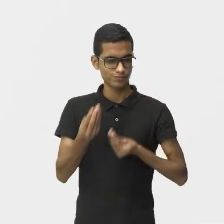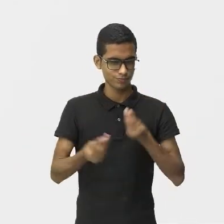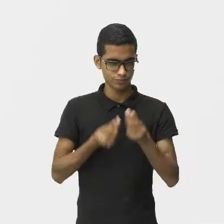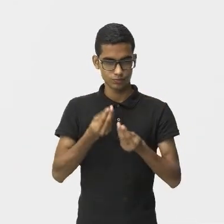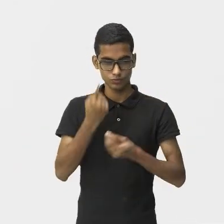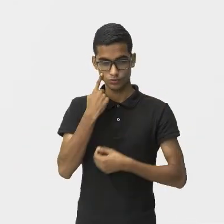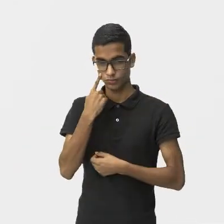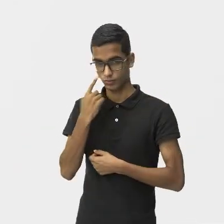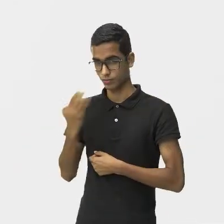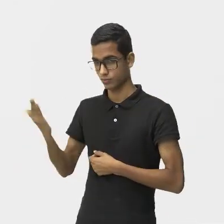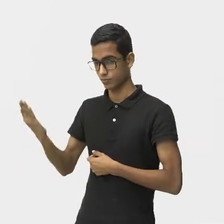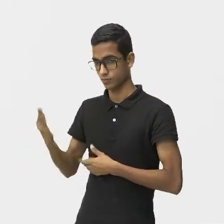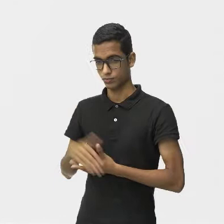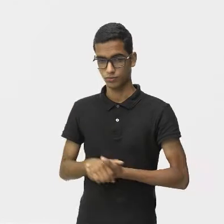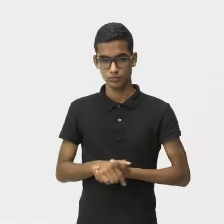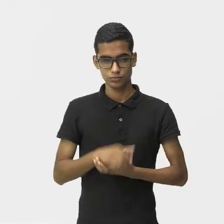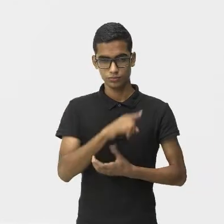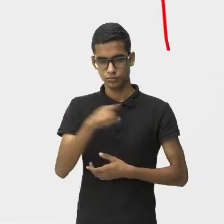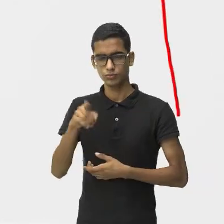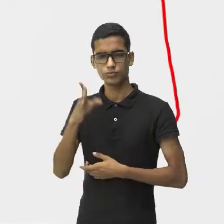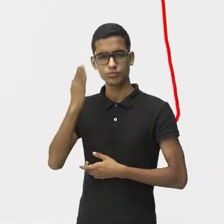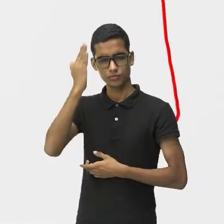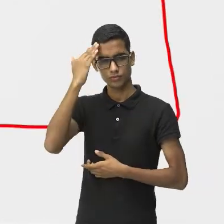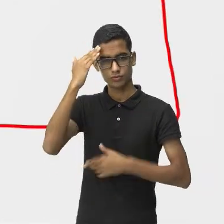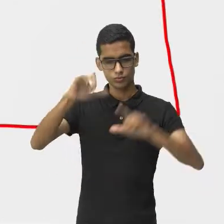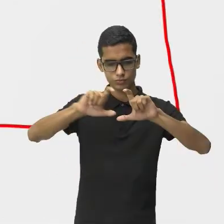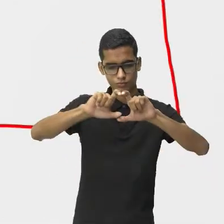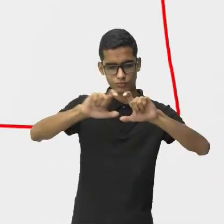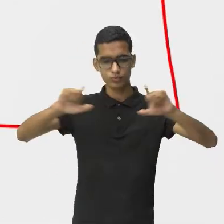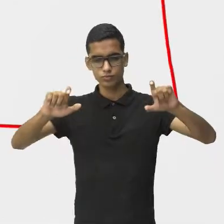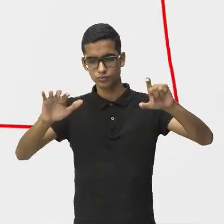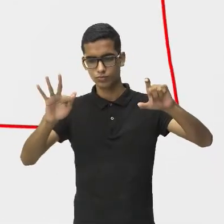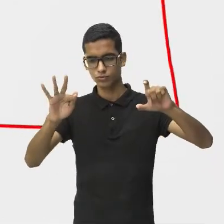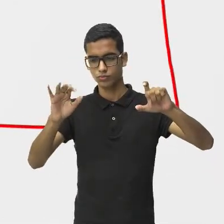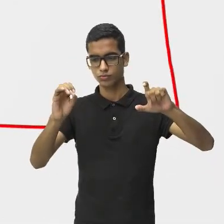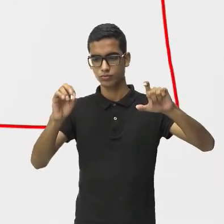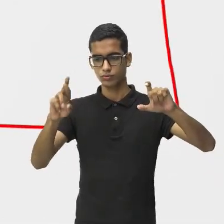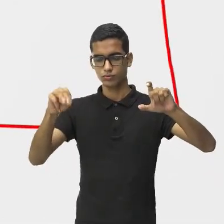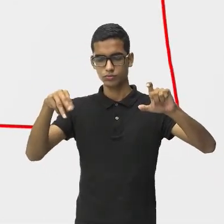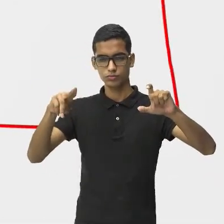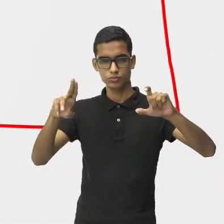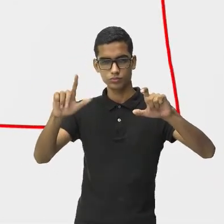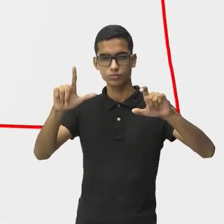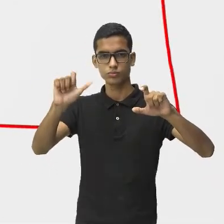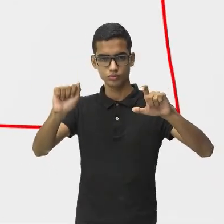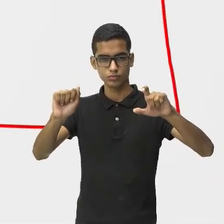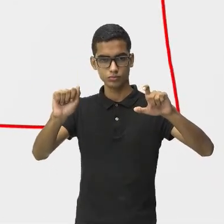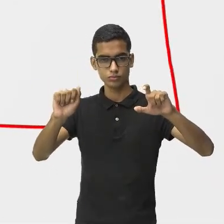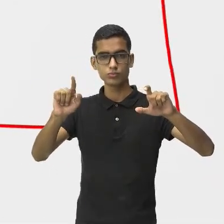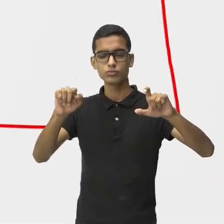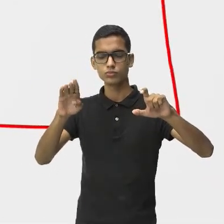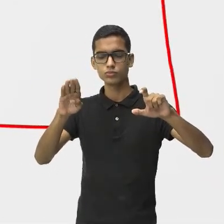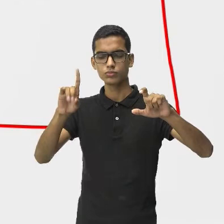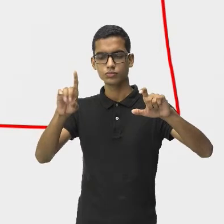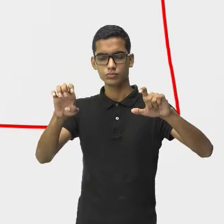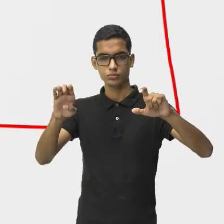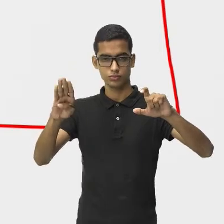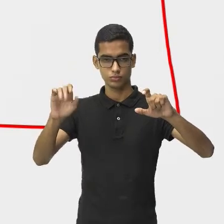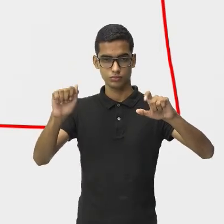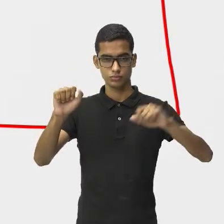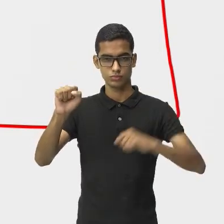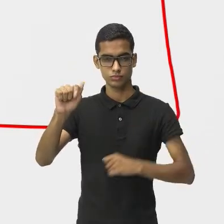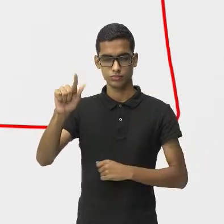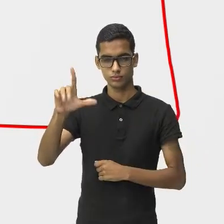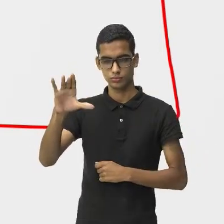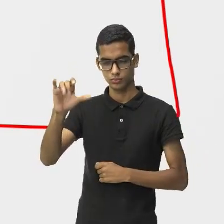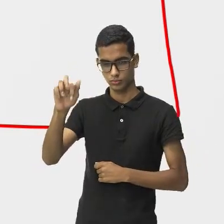você já conhece, né, a fórmula da equação do segundo grau, está aqui a fórmula de Bhaskara, né, a famosa fórmula de Bhaskara,